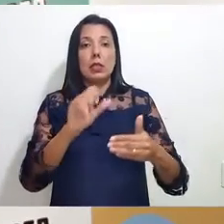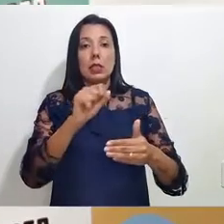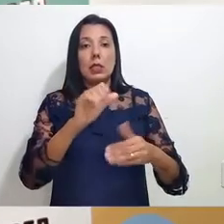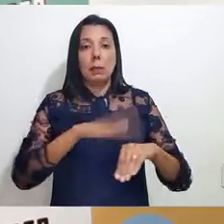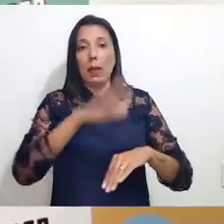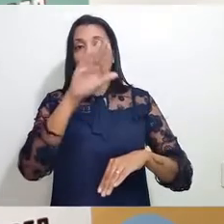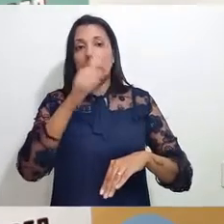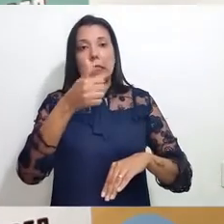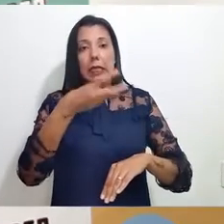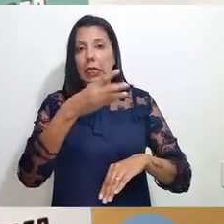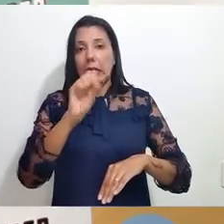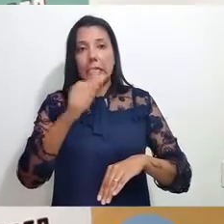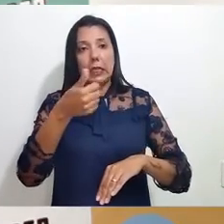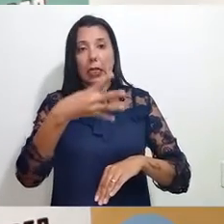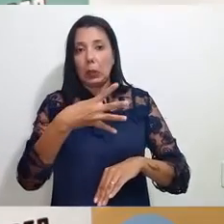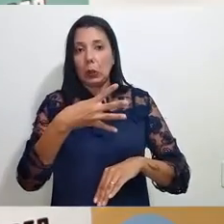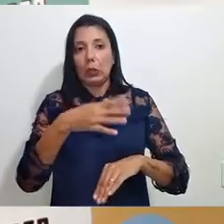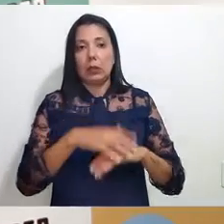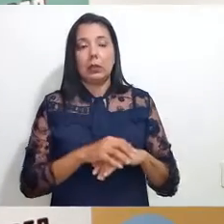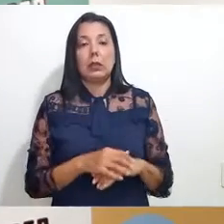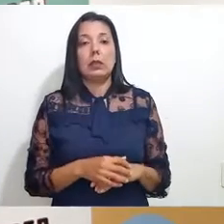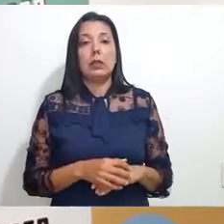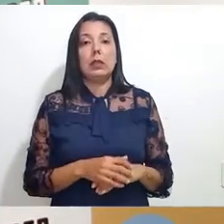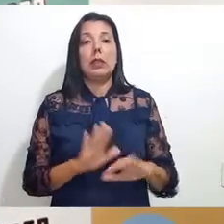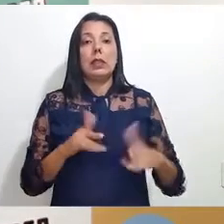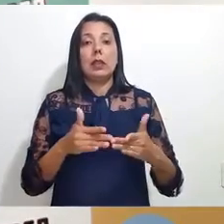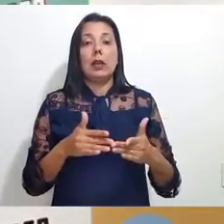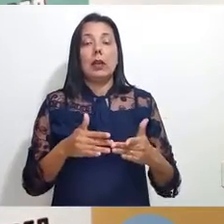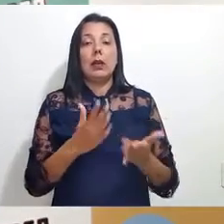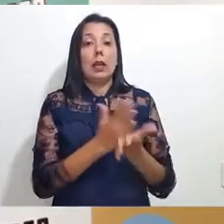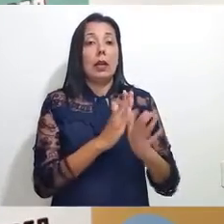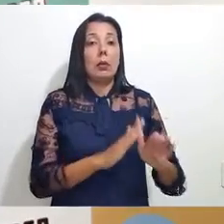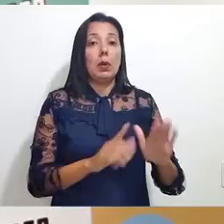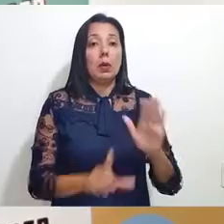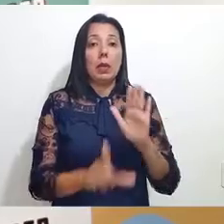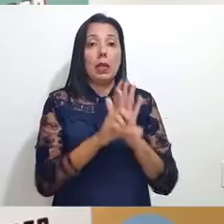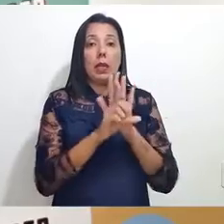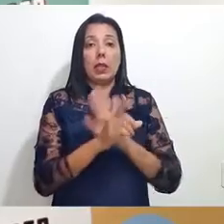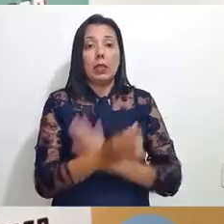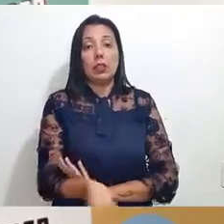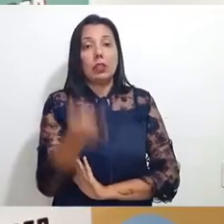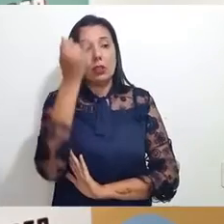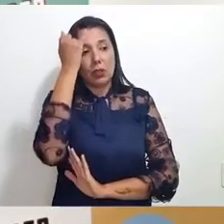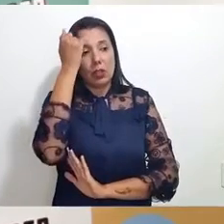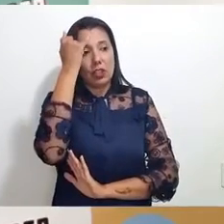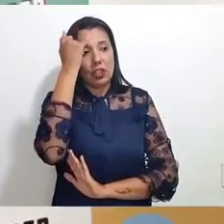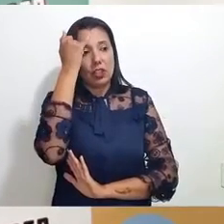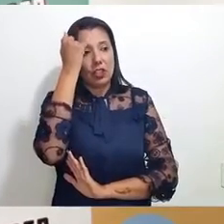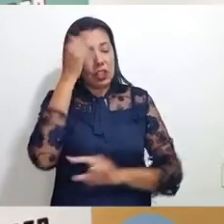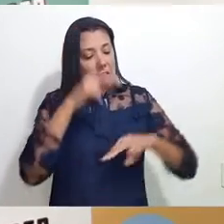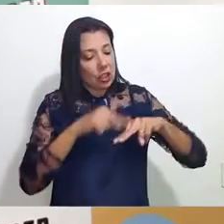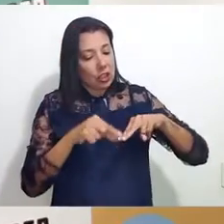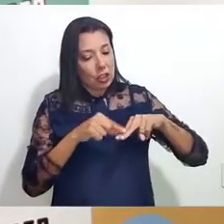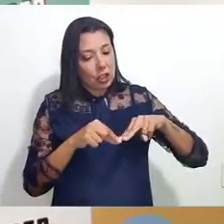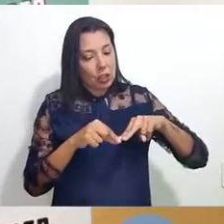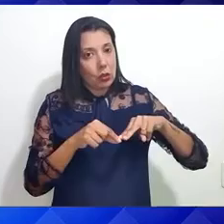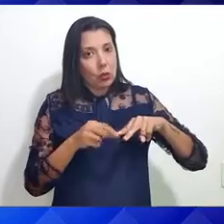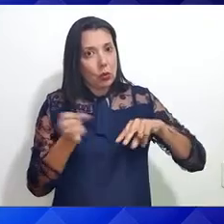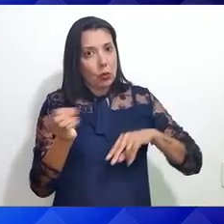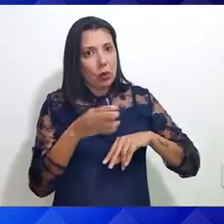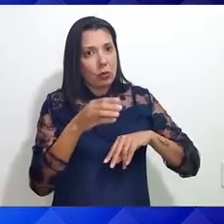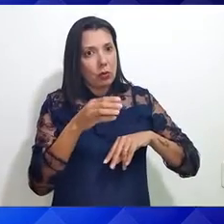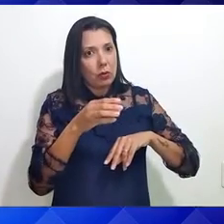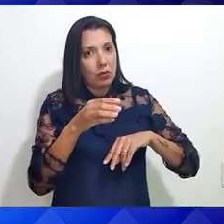de frente contra essa lei. Mas para finalizar mesmo, então, eu queria um recadinho de 30,